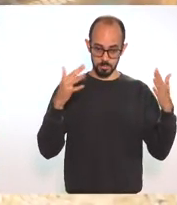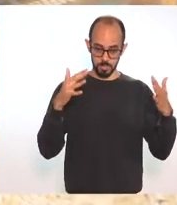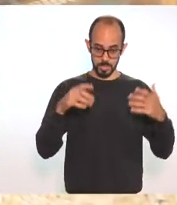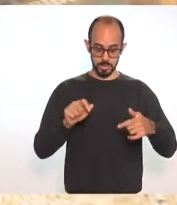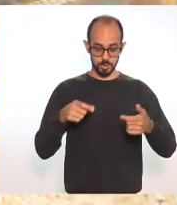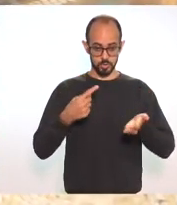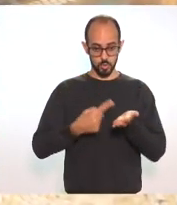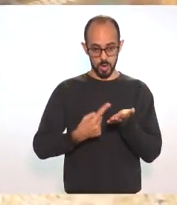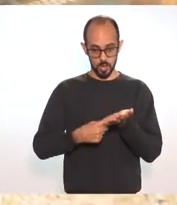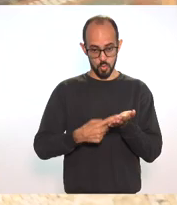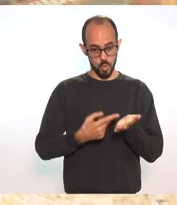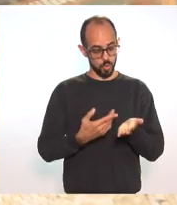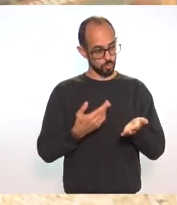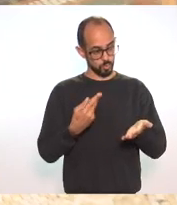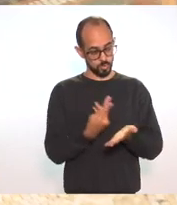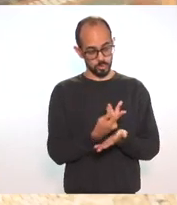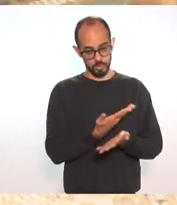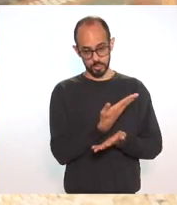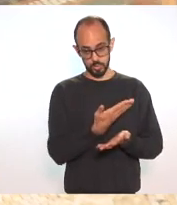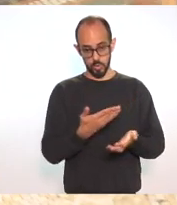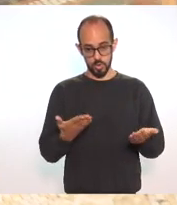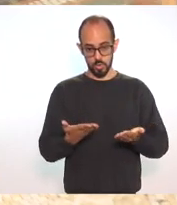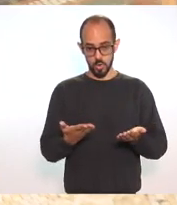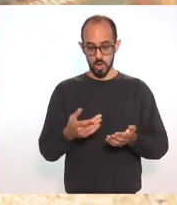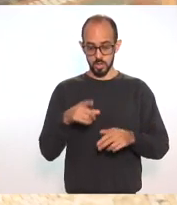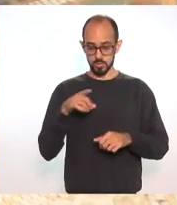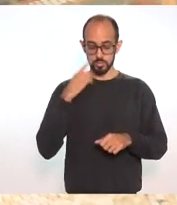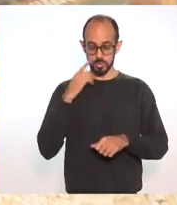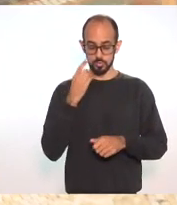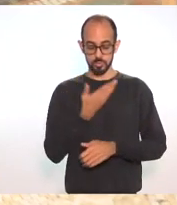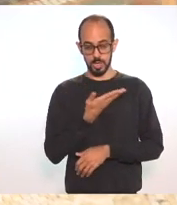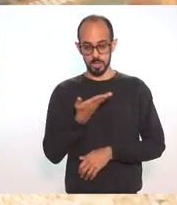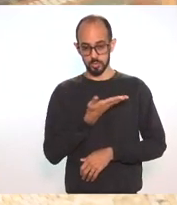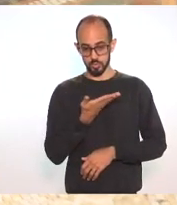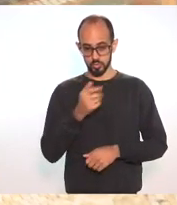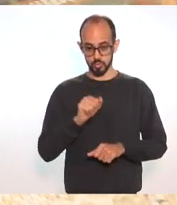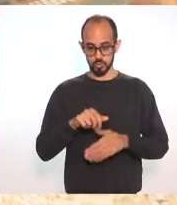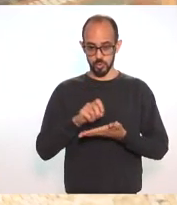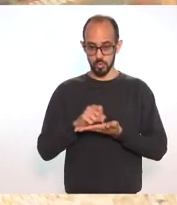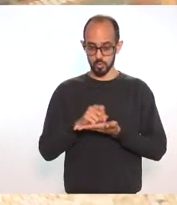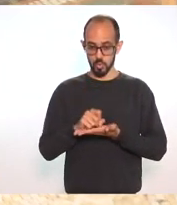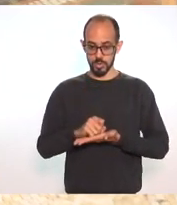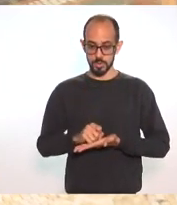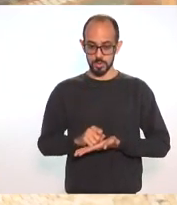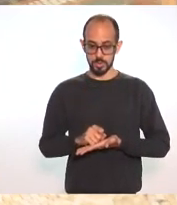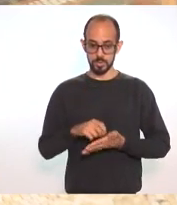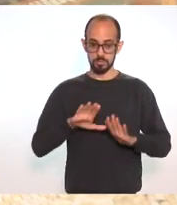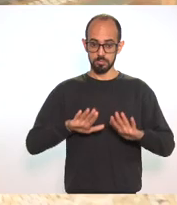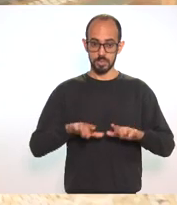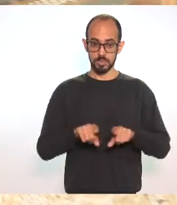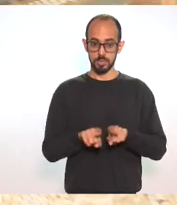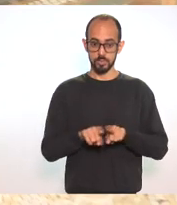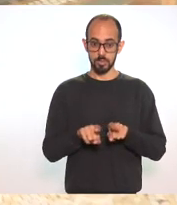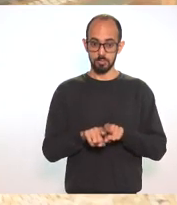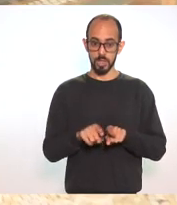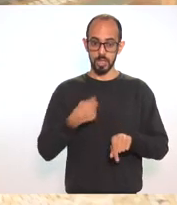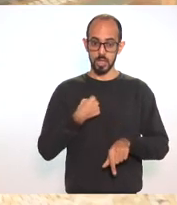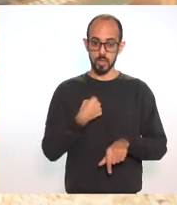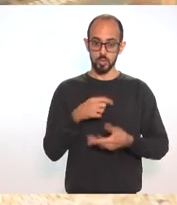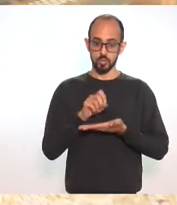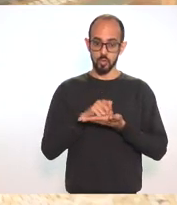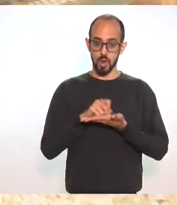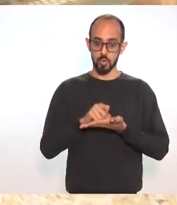houve entre os eminentes autores e dizer, presidente, que eu sou autor de